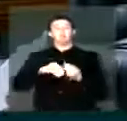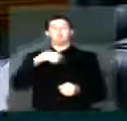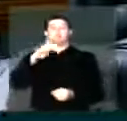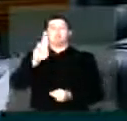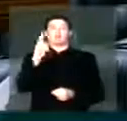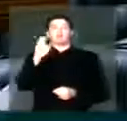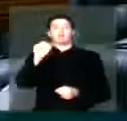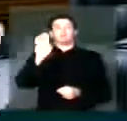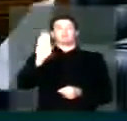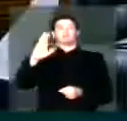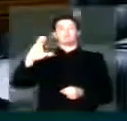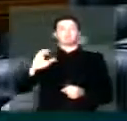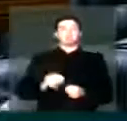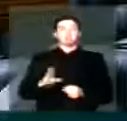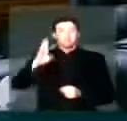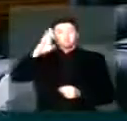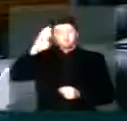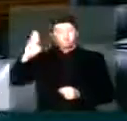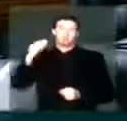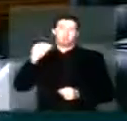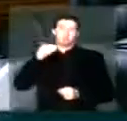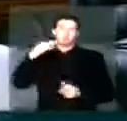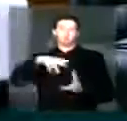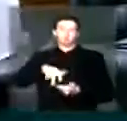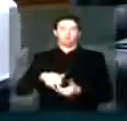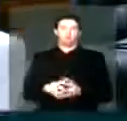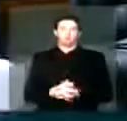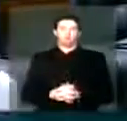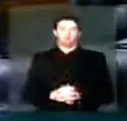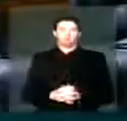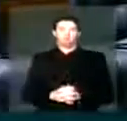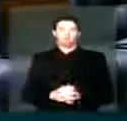escândalo do HSBC, um dos maiores bancos do planeta. Muito obrigado, presidente.